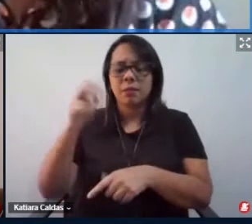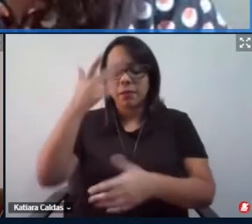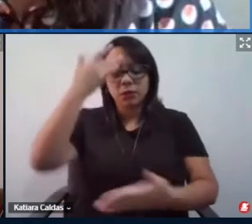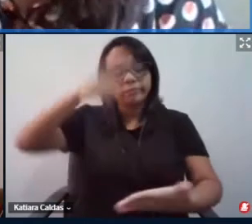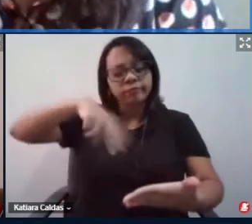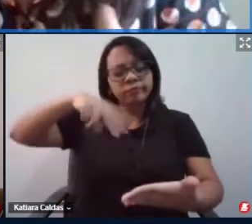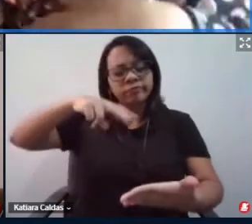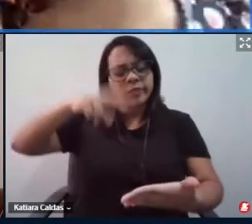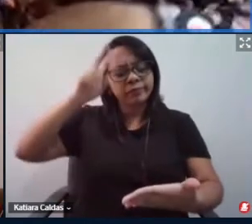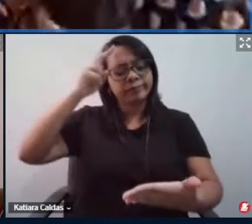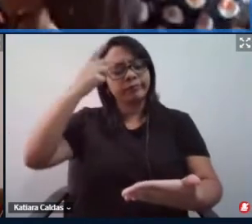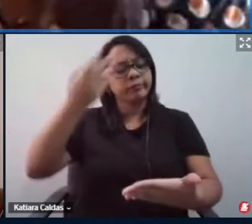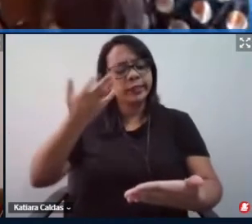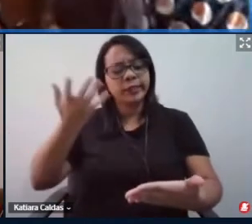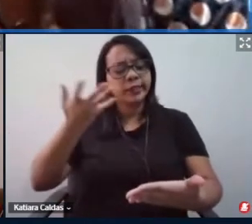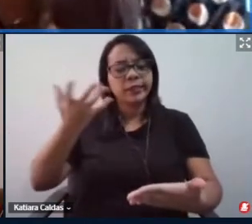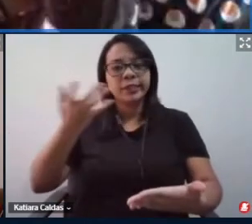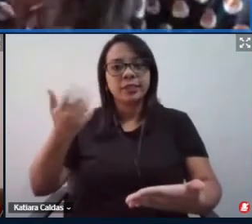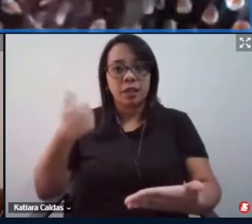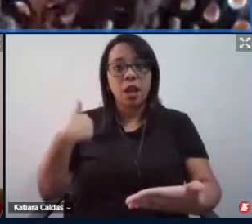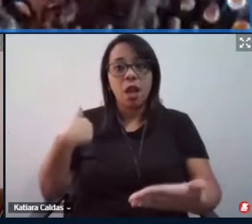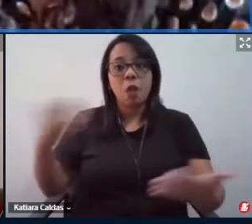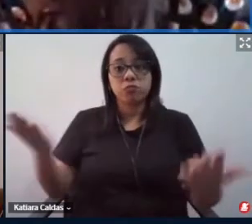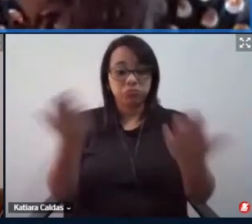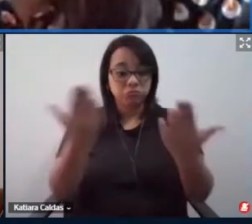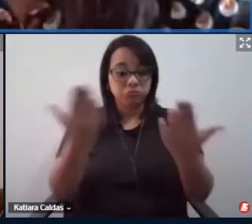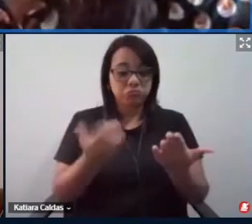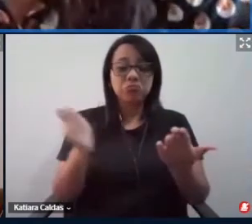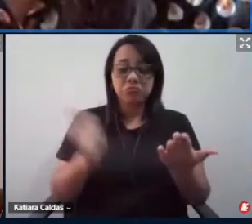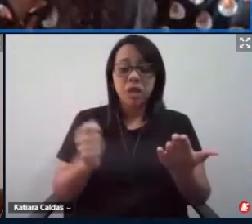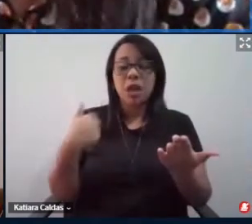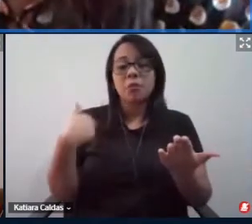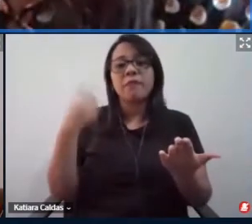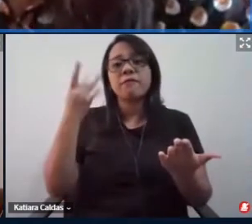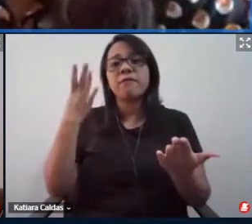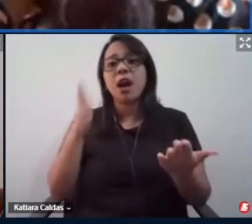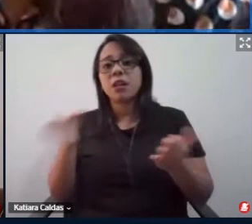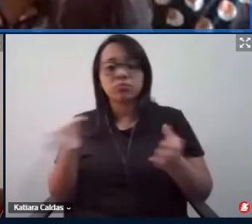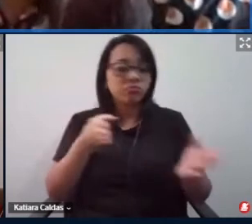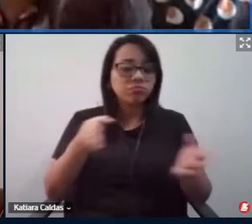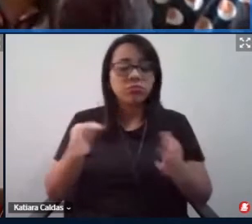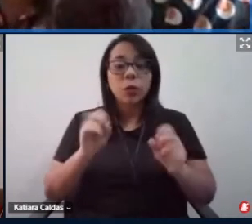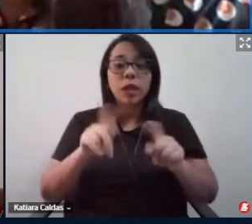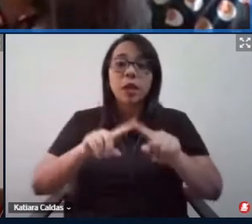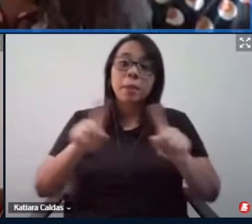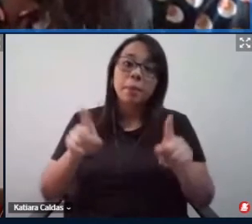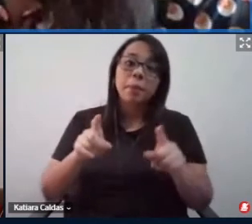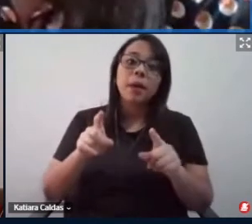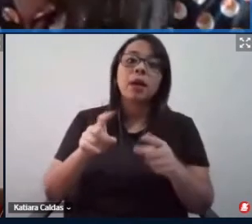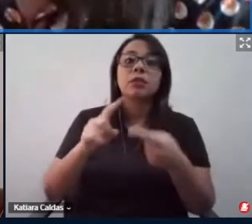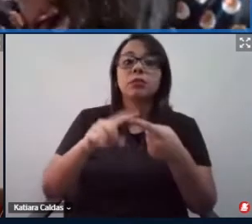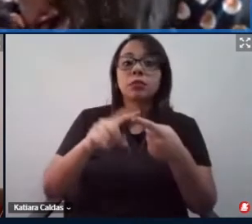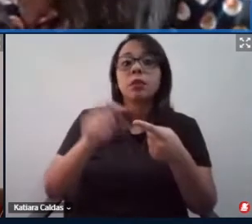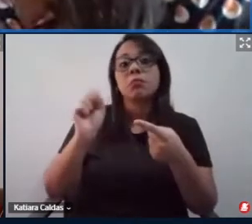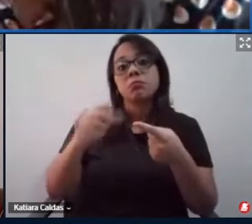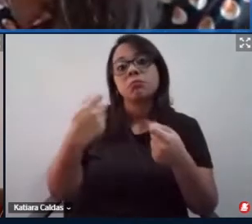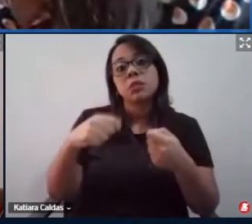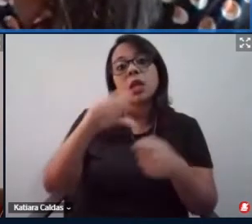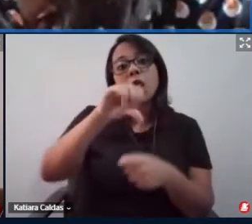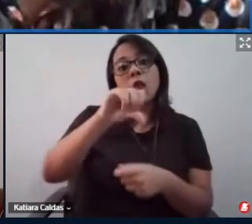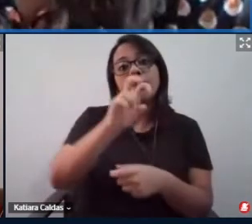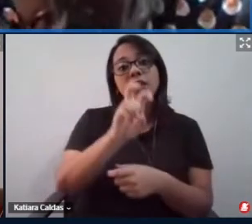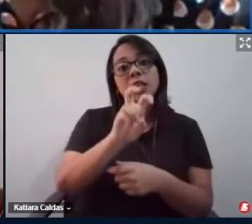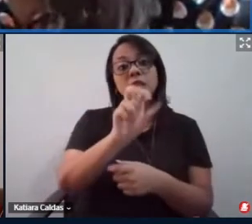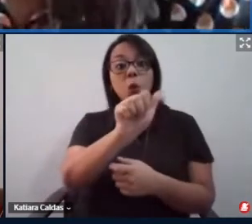confuso, tá? Eu tenho os dois textos, então, para mim, é muito fácil ir ali. Seria o caso, primeiro, colocar